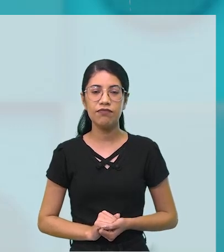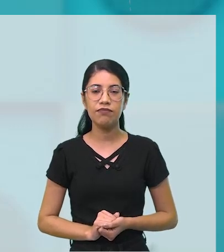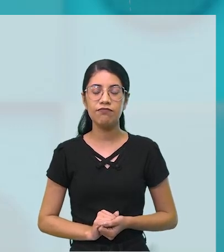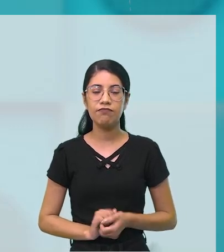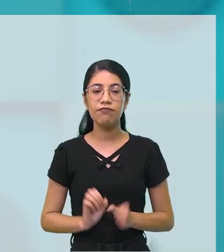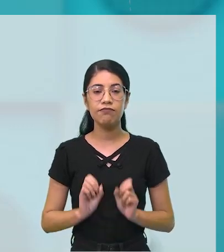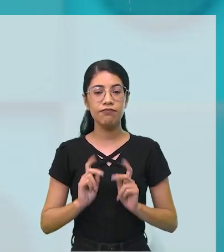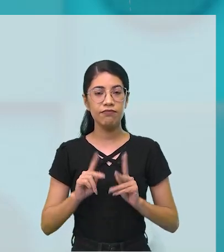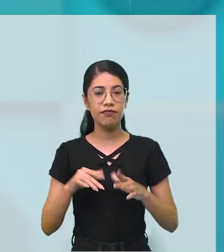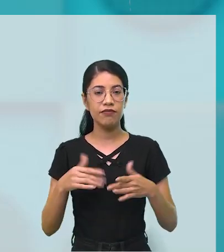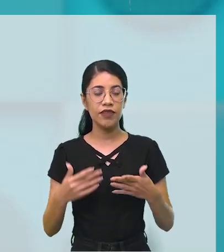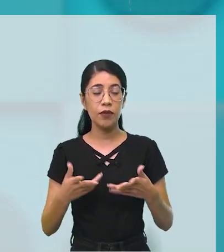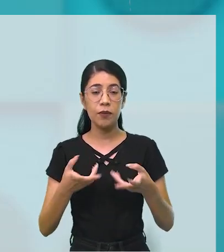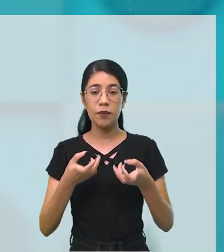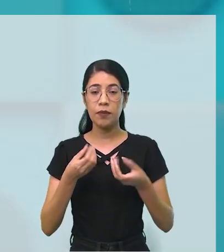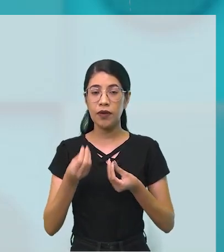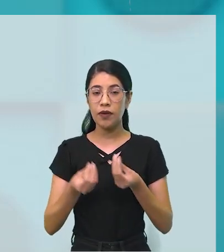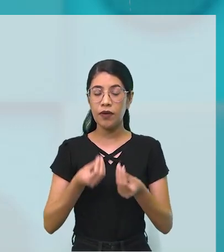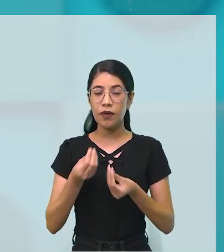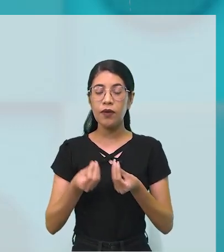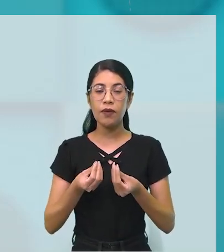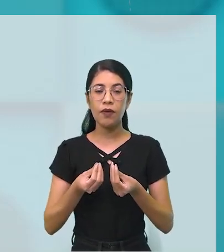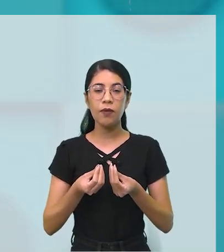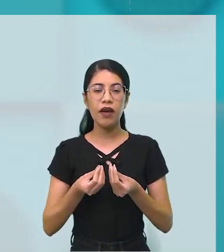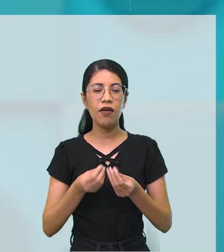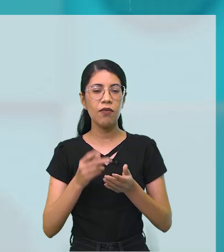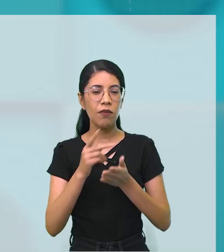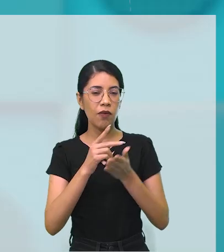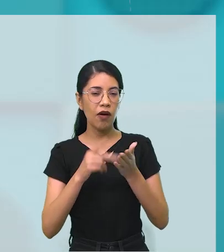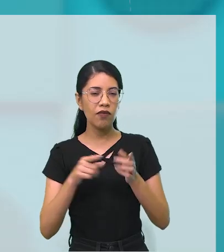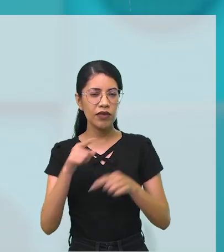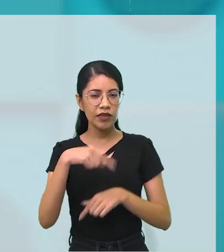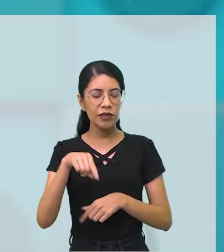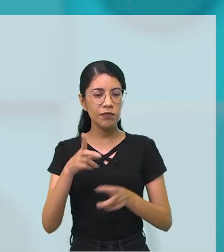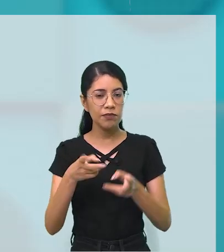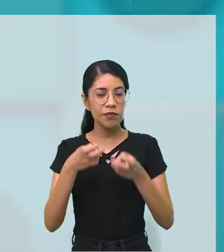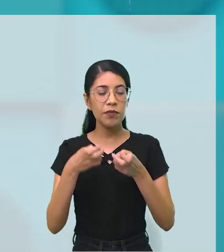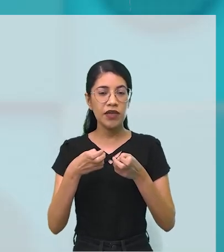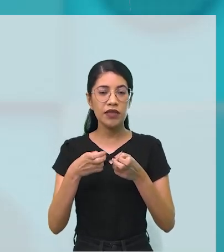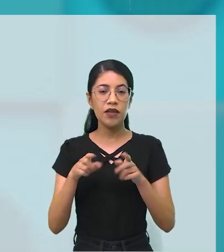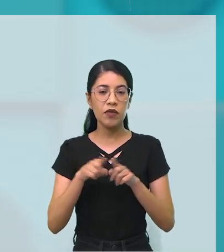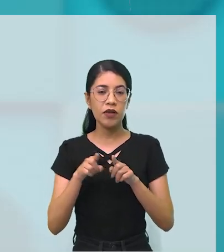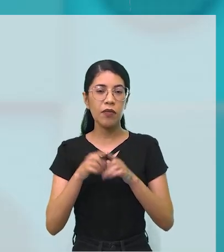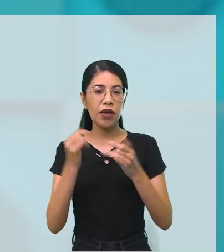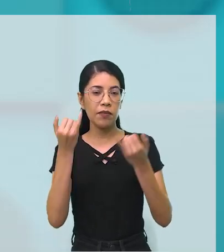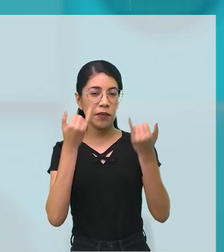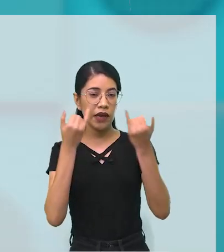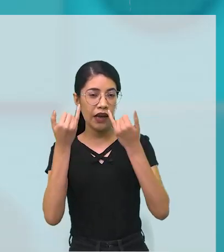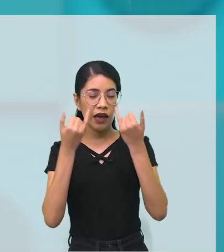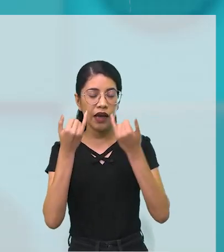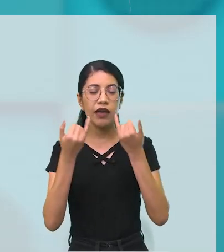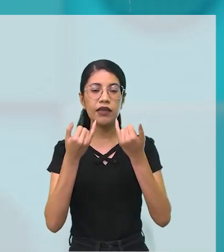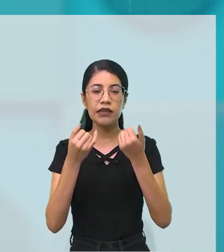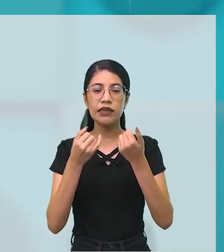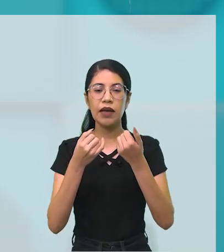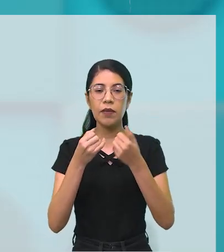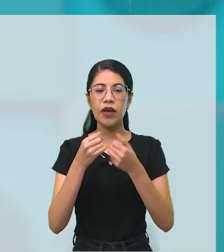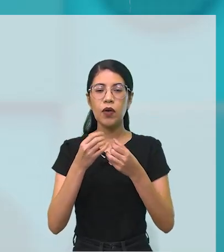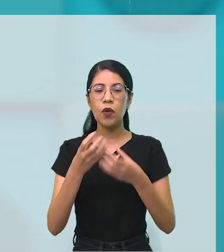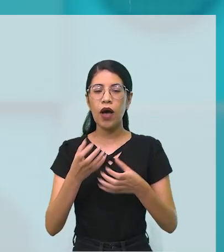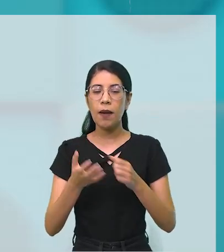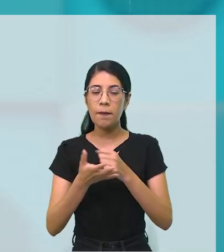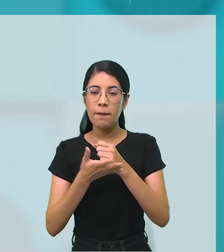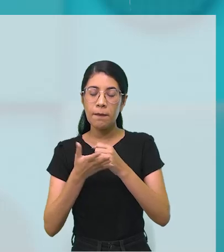Muito bem, vejam como vocês conseguiram ver, ouvir, pegar a essência